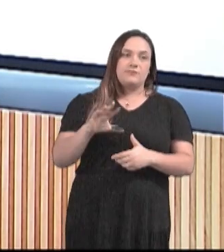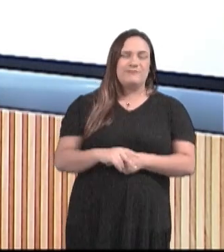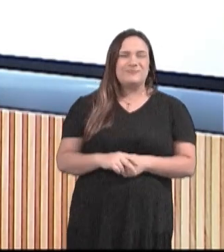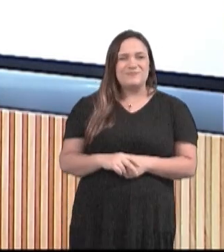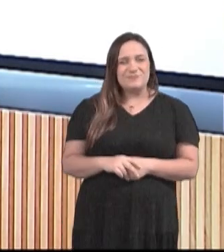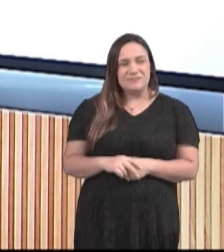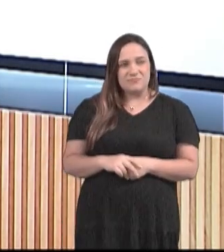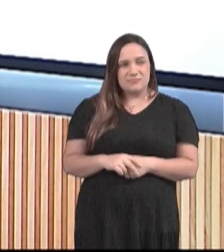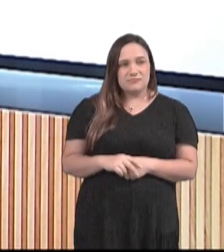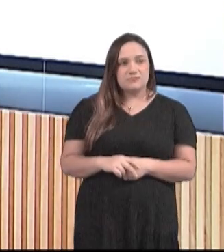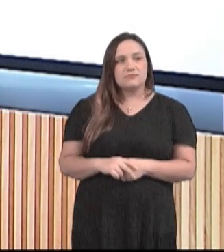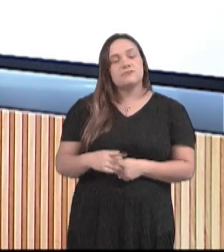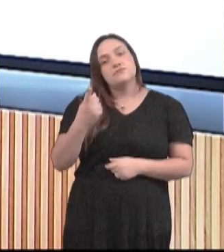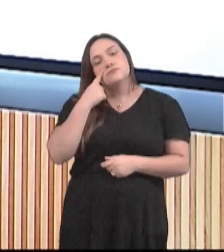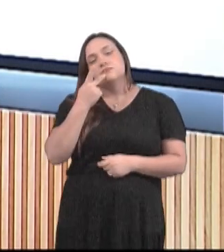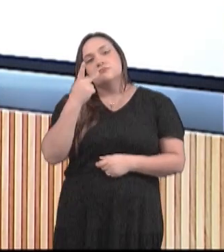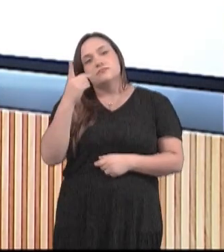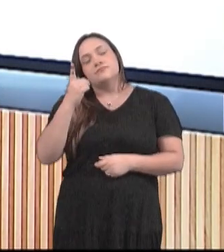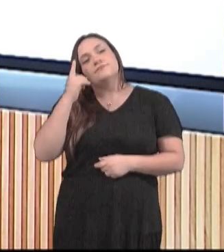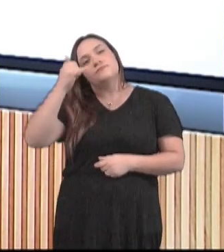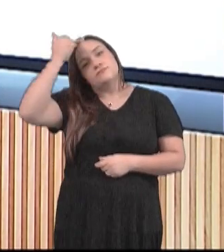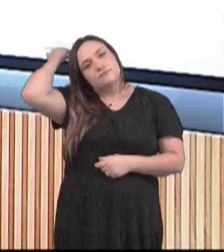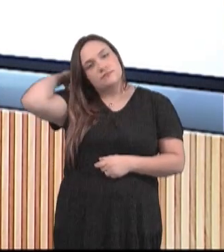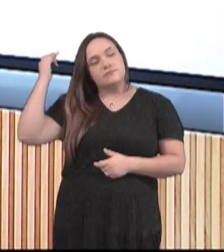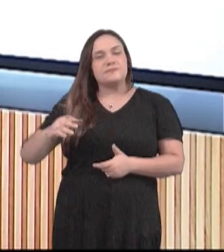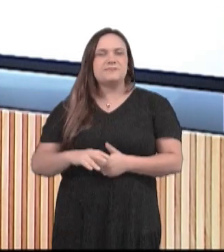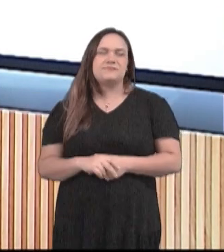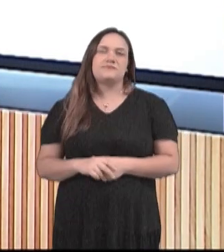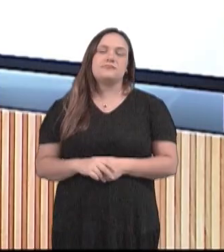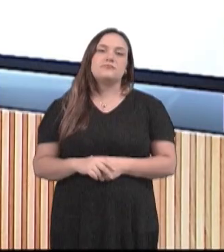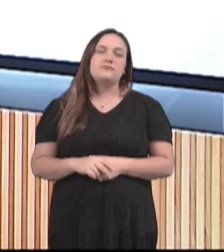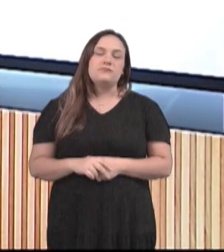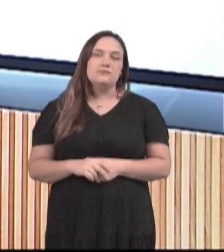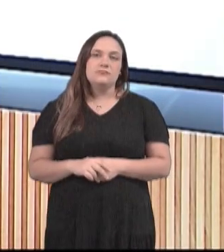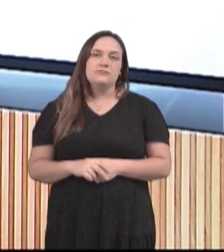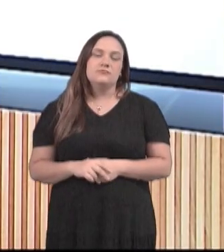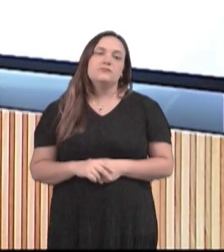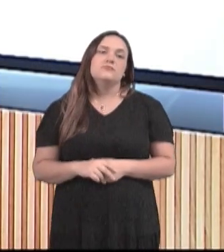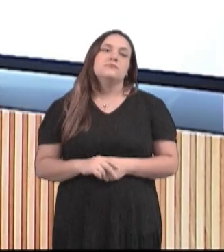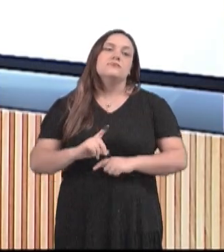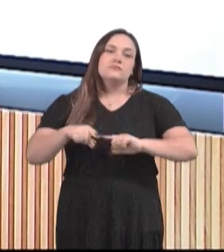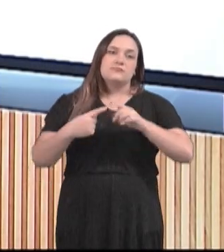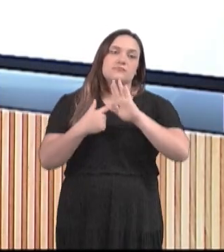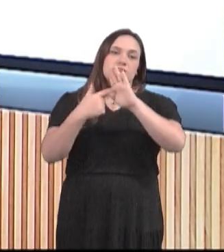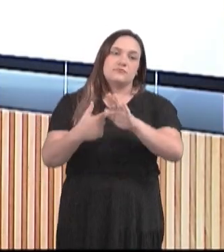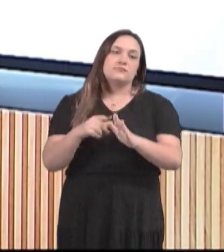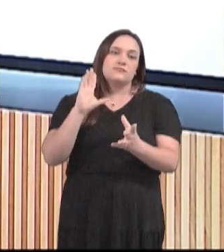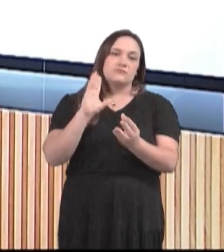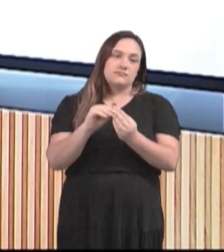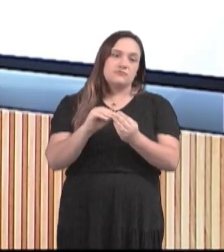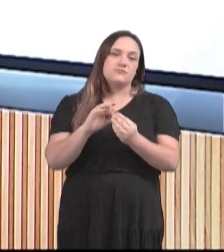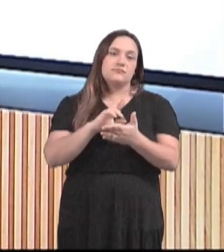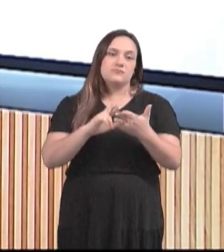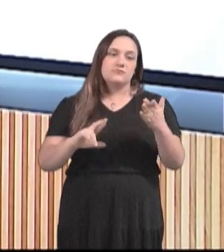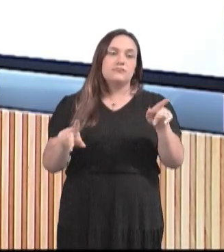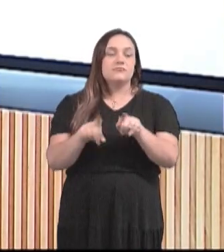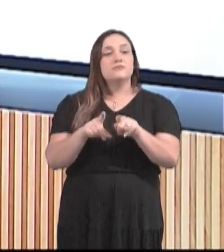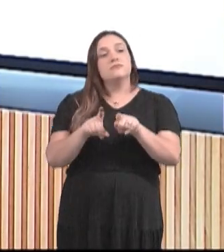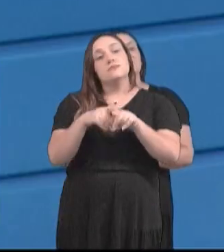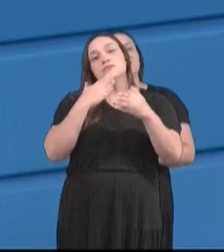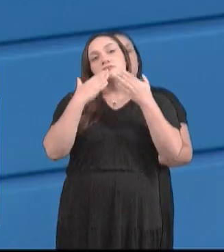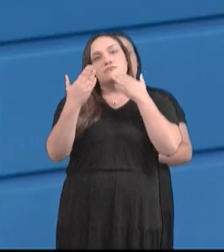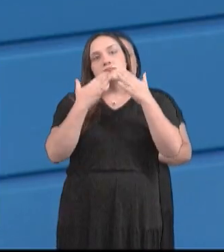agora conferir a fala do deputado Júnior Mock logo após a apresentação de um resumo do relatório também desses pedidos aqui.